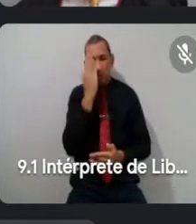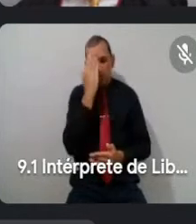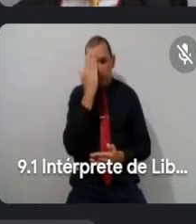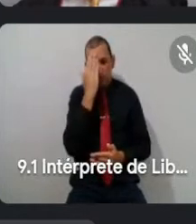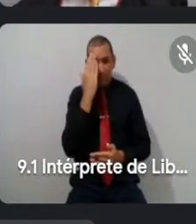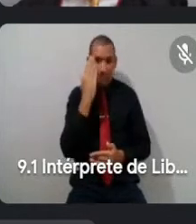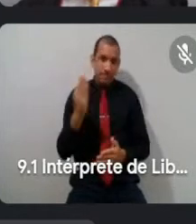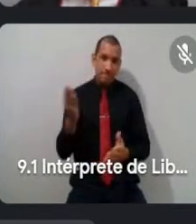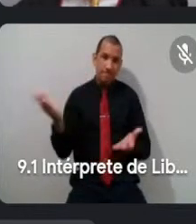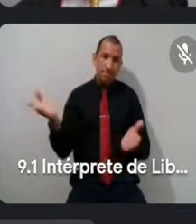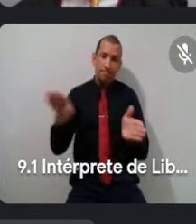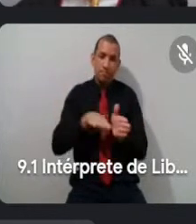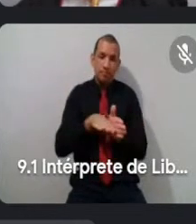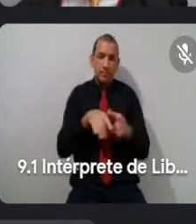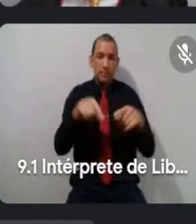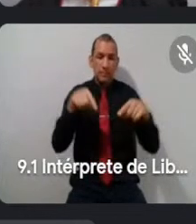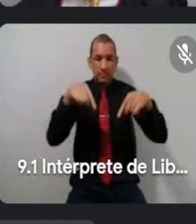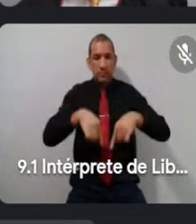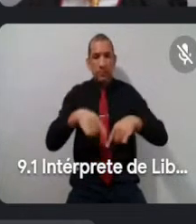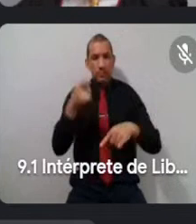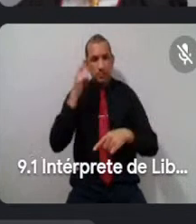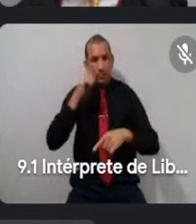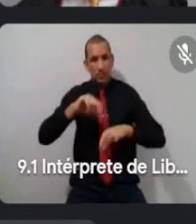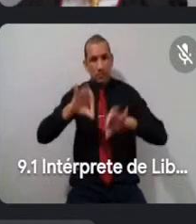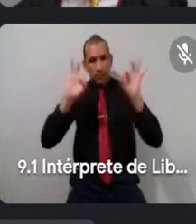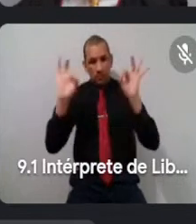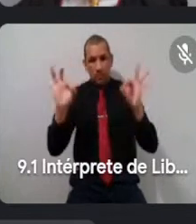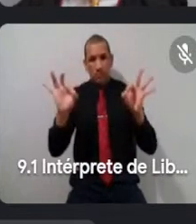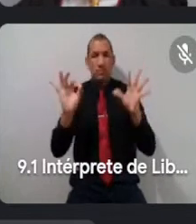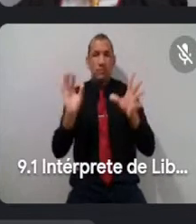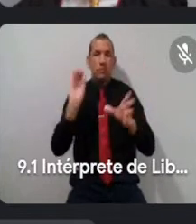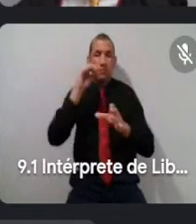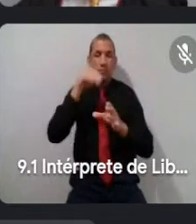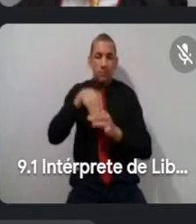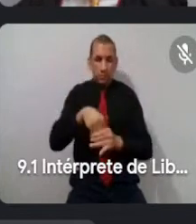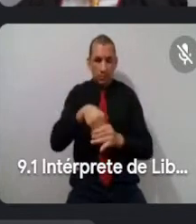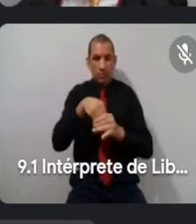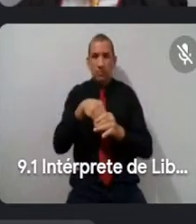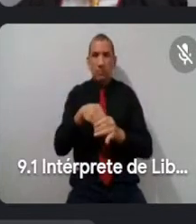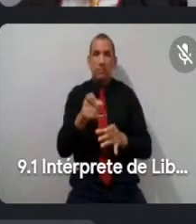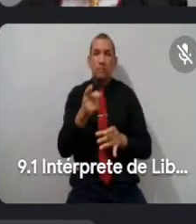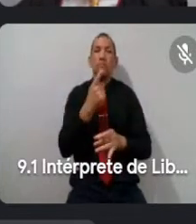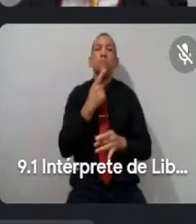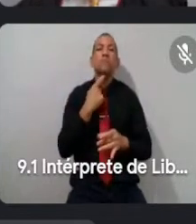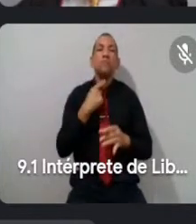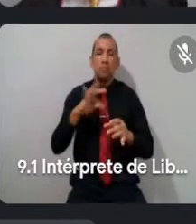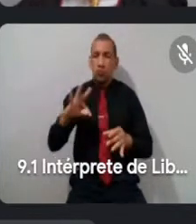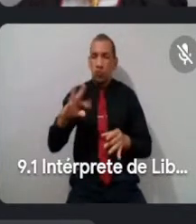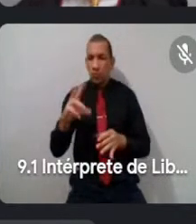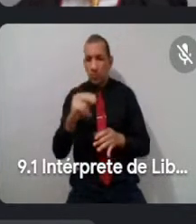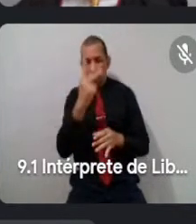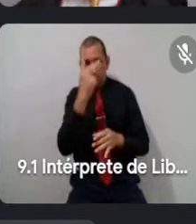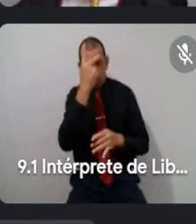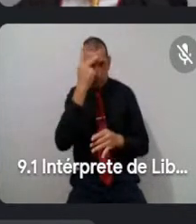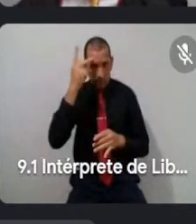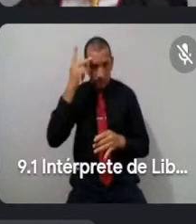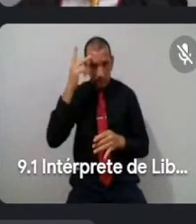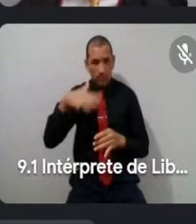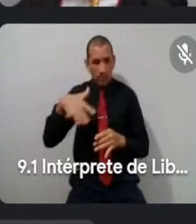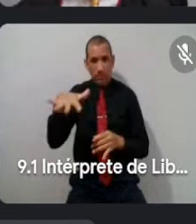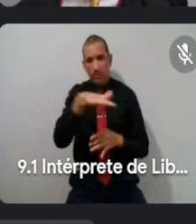chega aqui na UTI é nós privilegiamos o sufrágio do voto é a vontade da maioria do povo